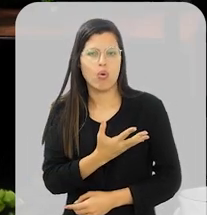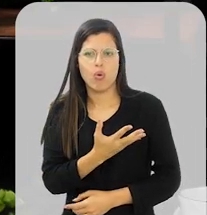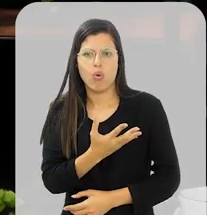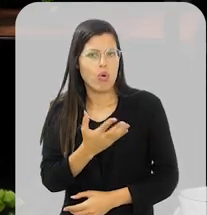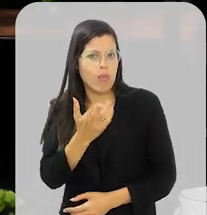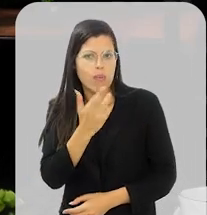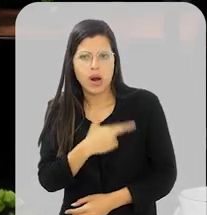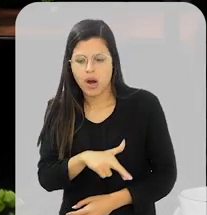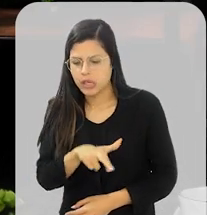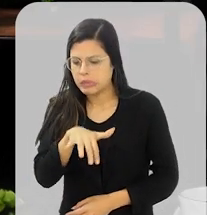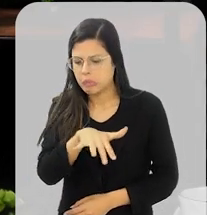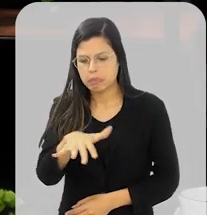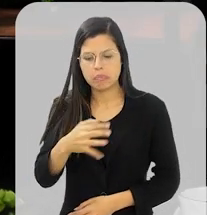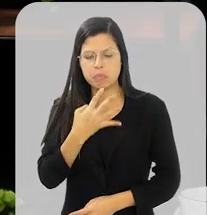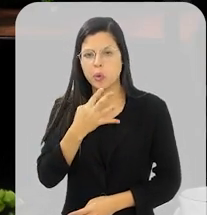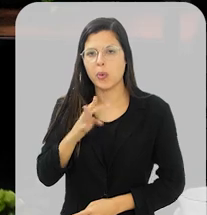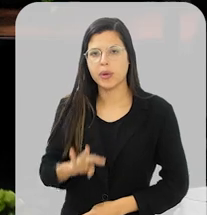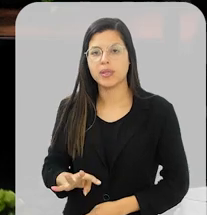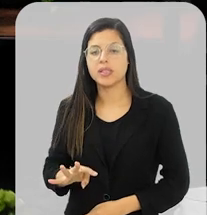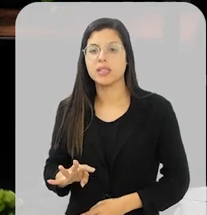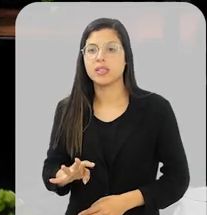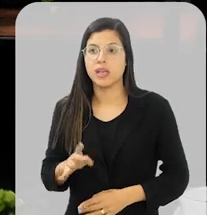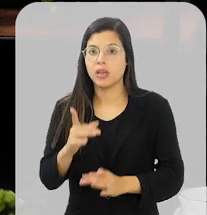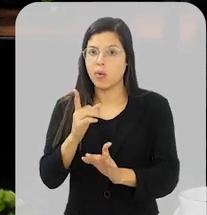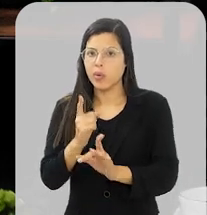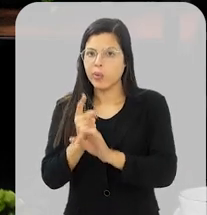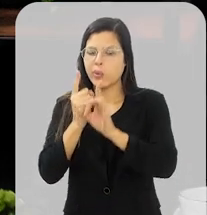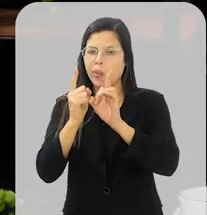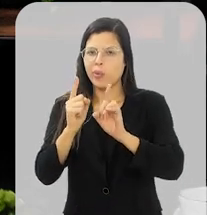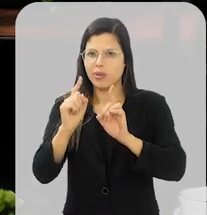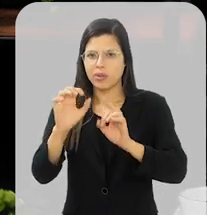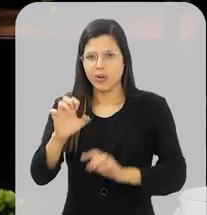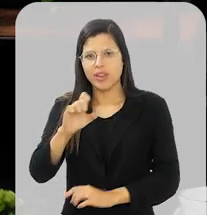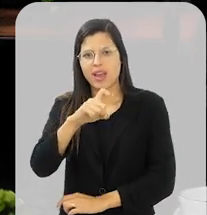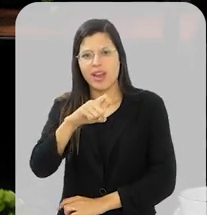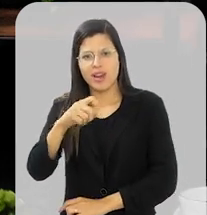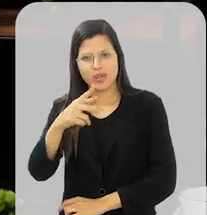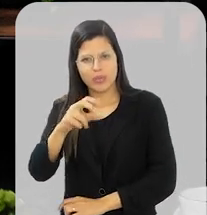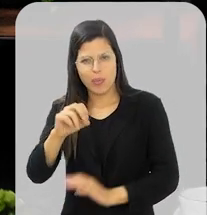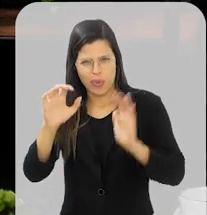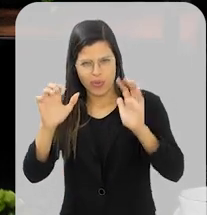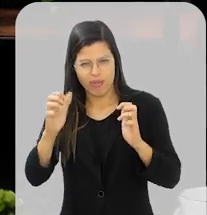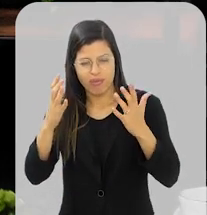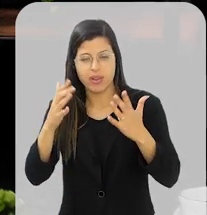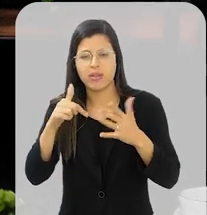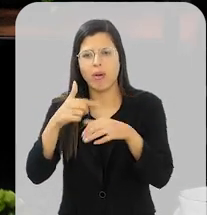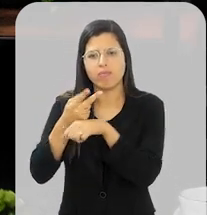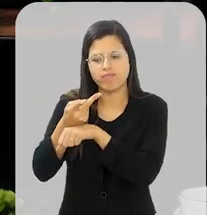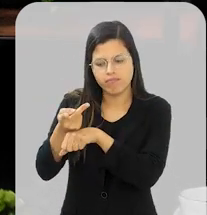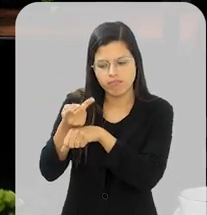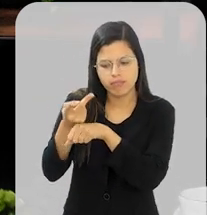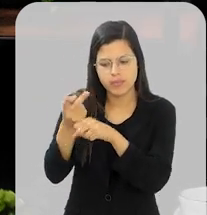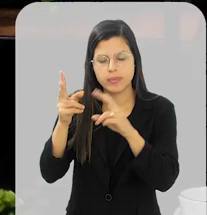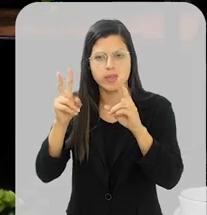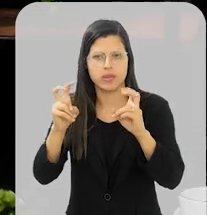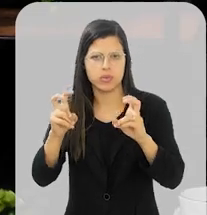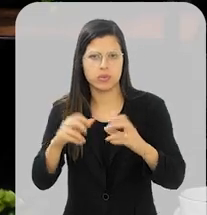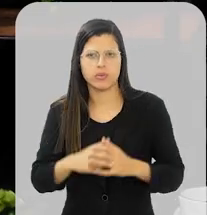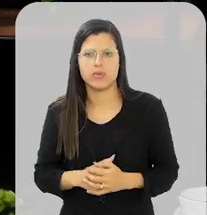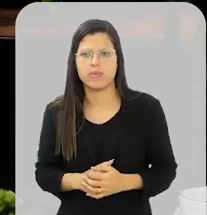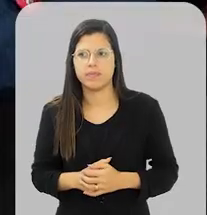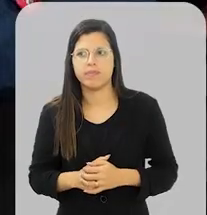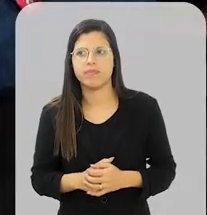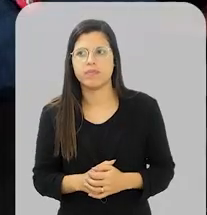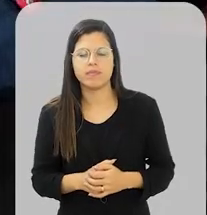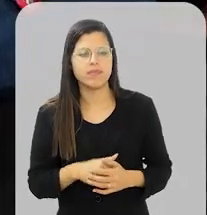um segmento que eu não conhecia, nunca ouvi falar, e eu encontro na Expo Religião. Então, eu vou pesquisar sobre aquele